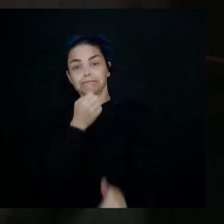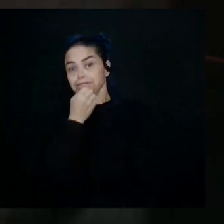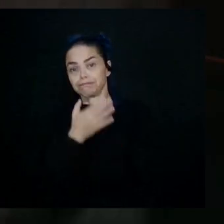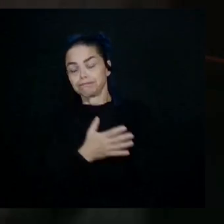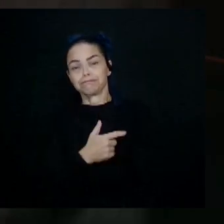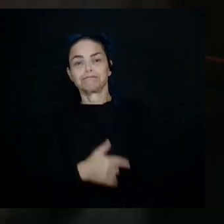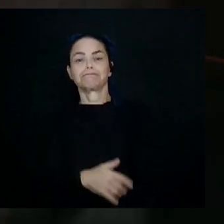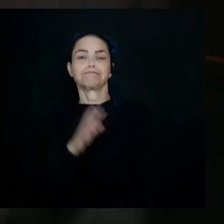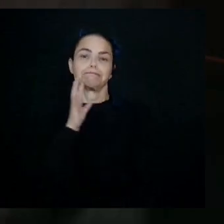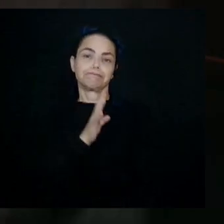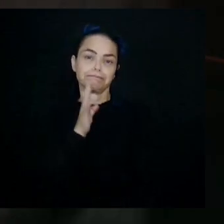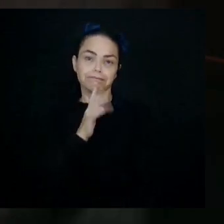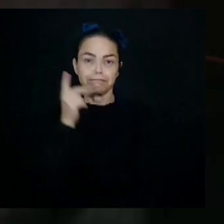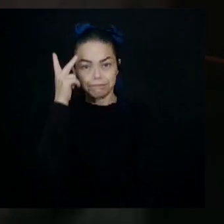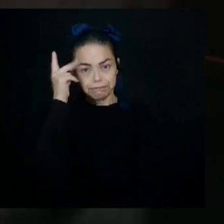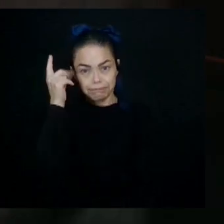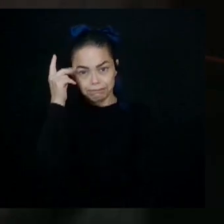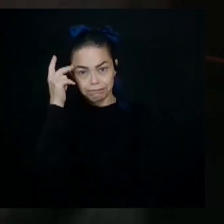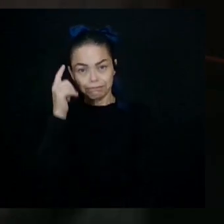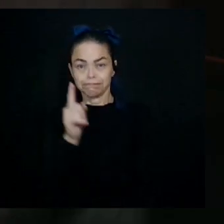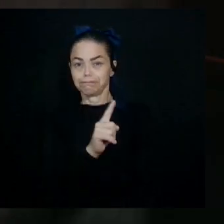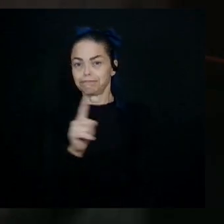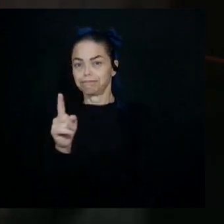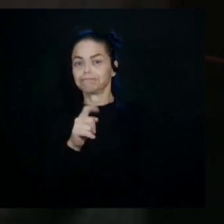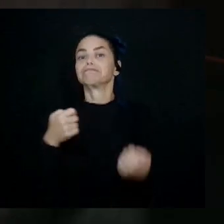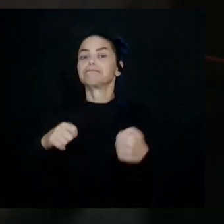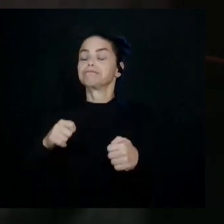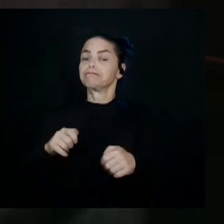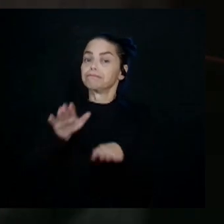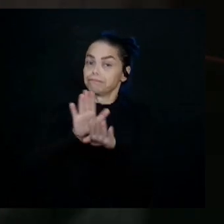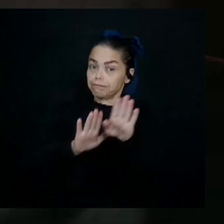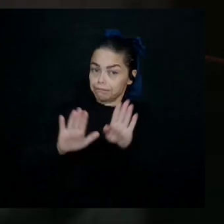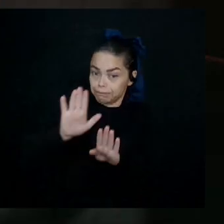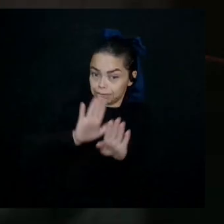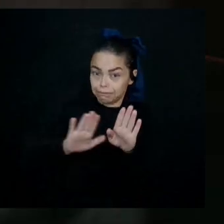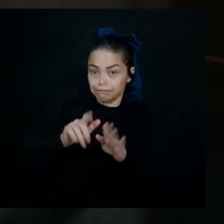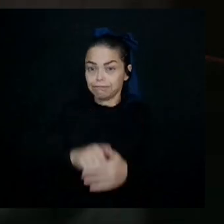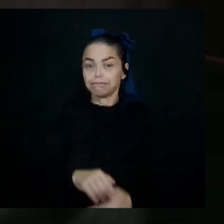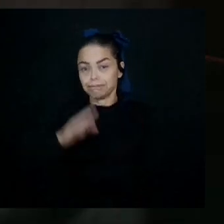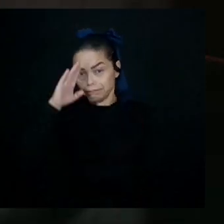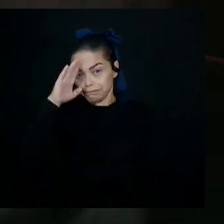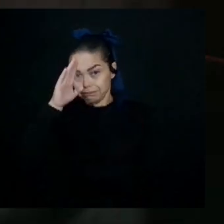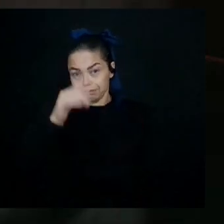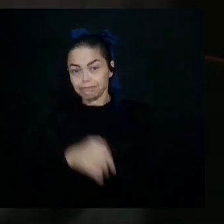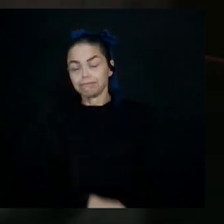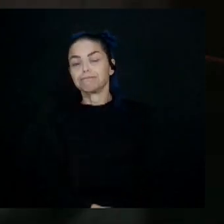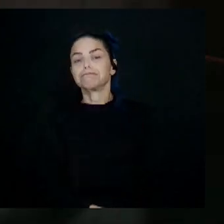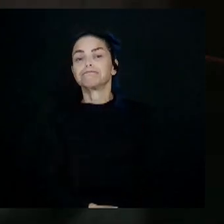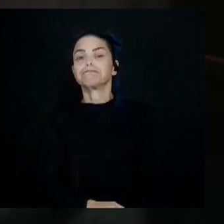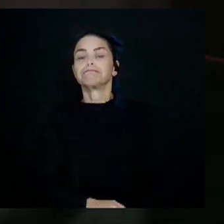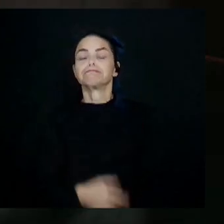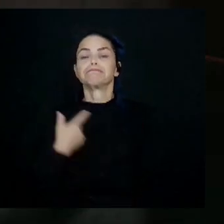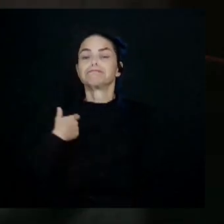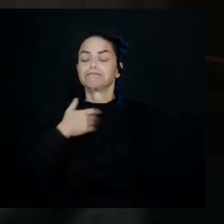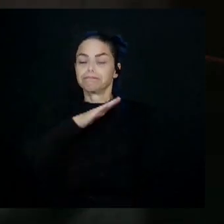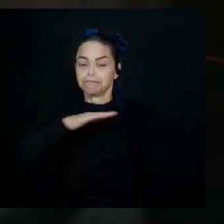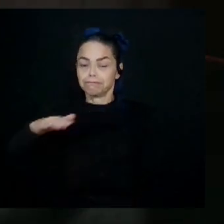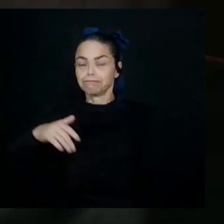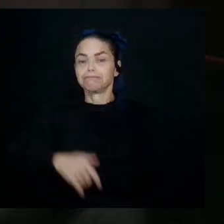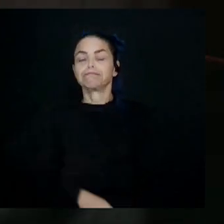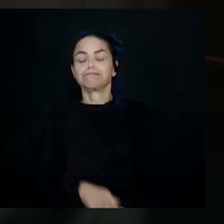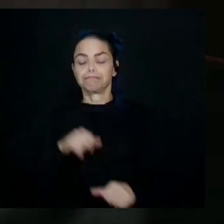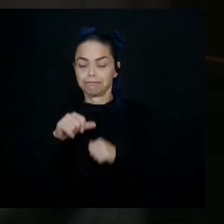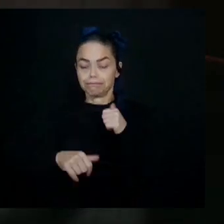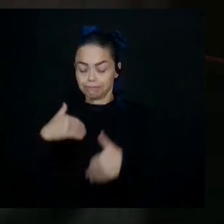tudo normal, mas não, a gente precisa tomar cuidado, né? Principalmente nessa questão que envolve as nossas crianças e essa puberdade precoce.